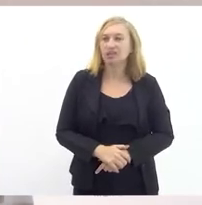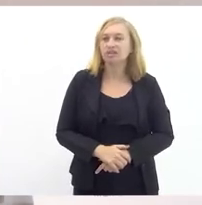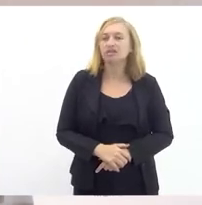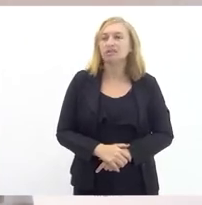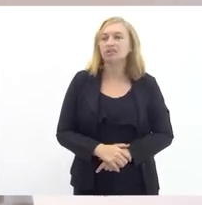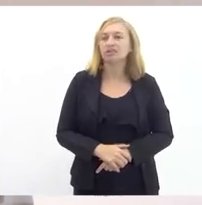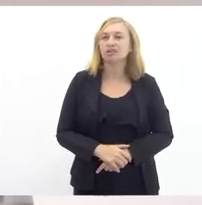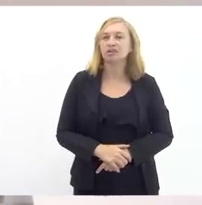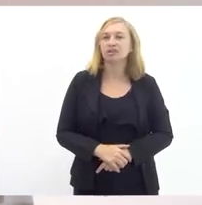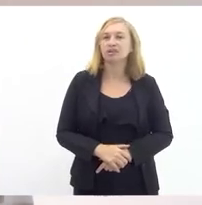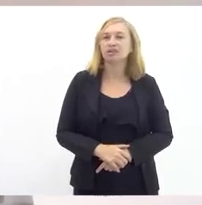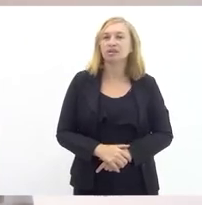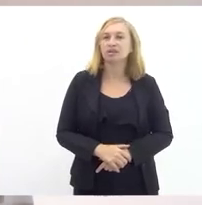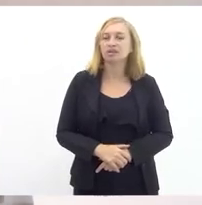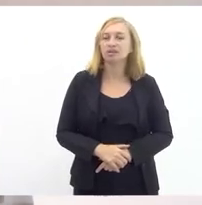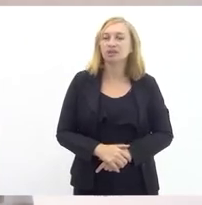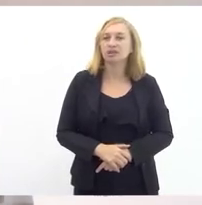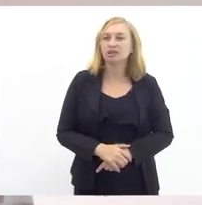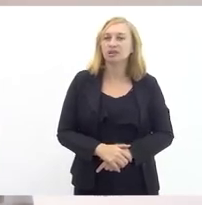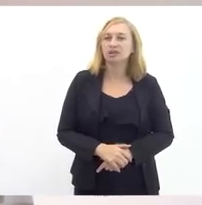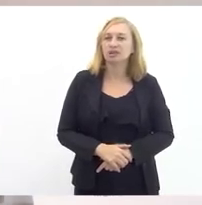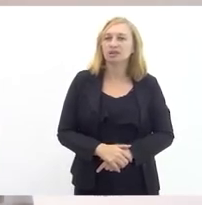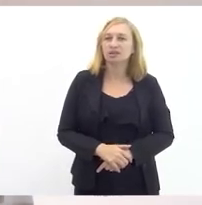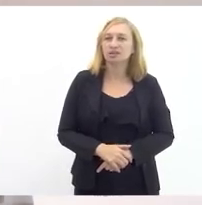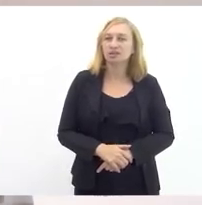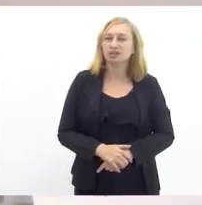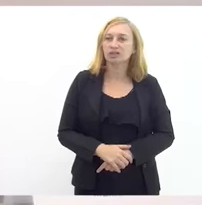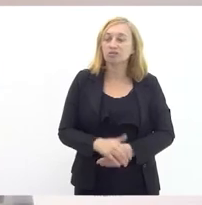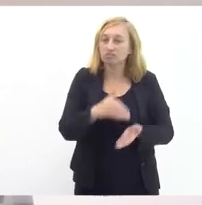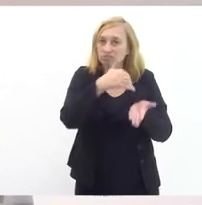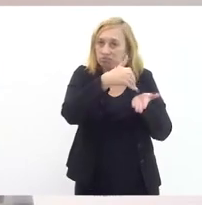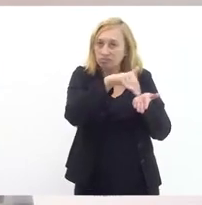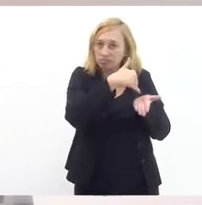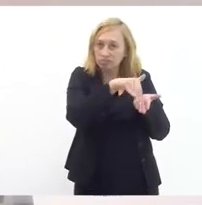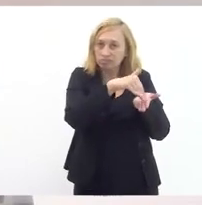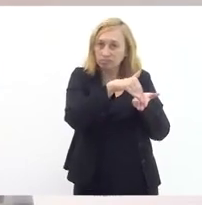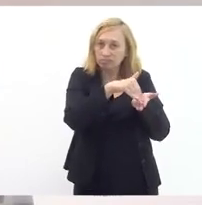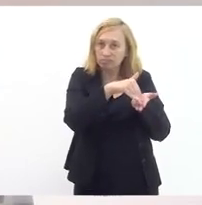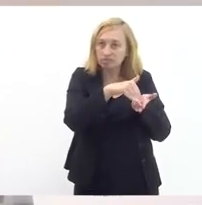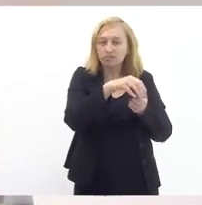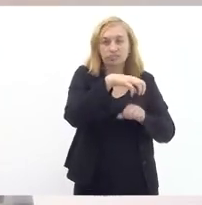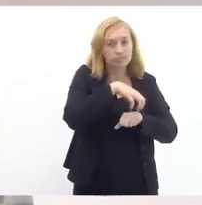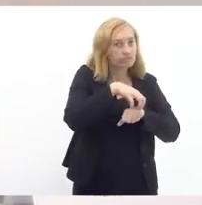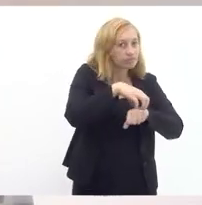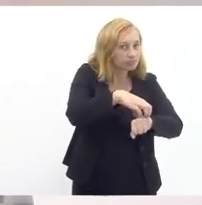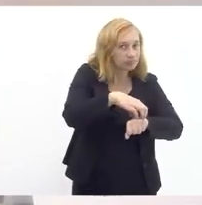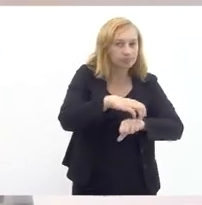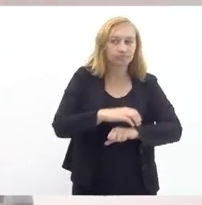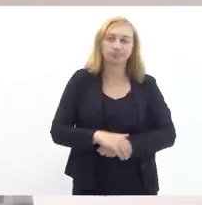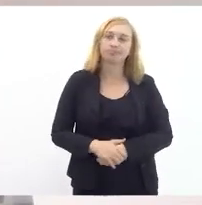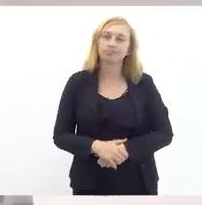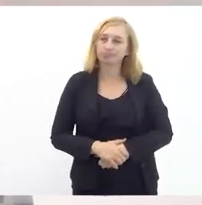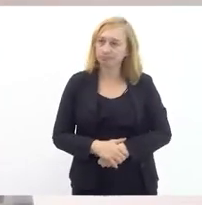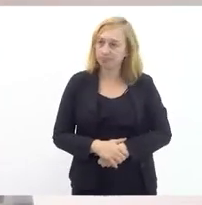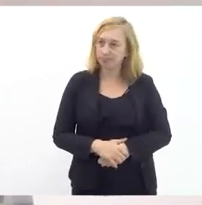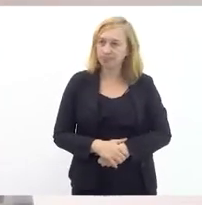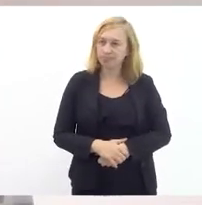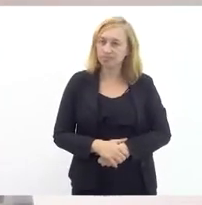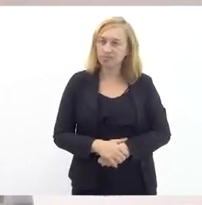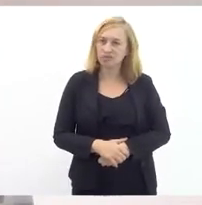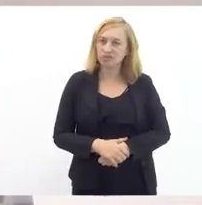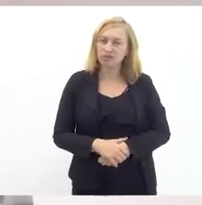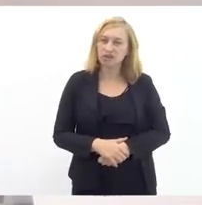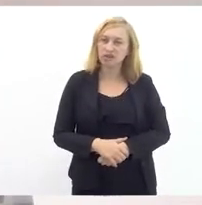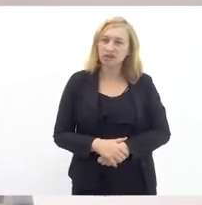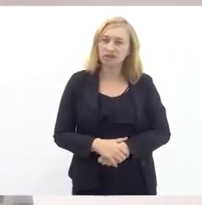gravidade. Né? E a Secretaria de Transportes, tá? Função